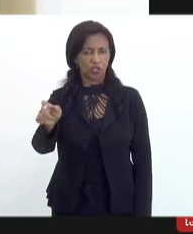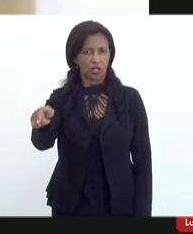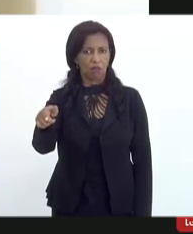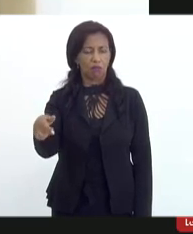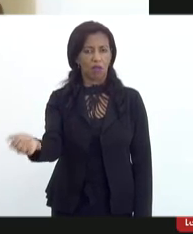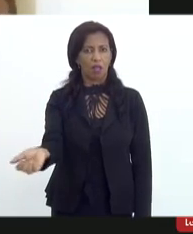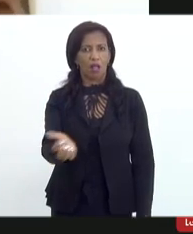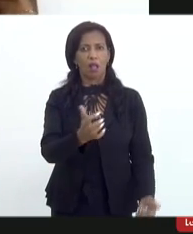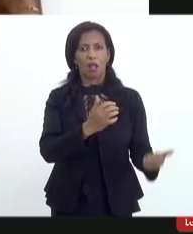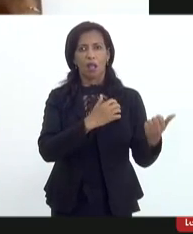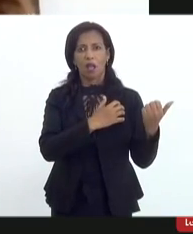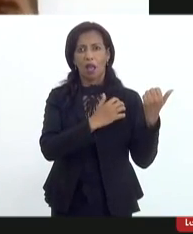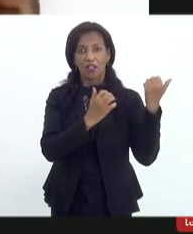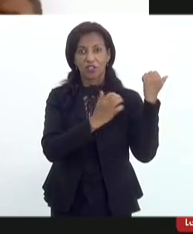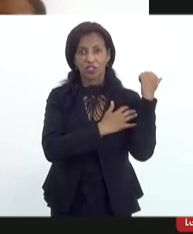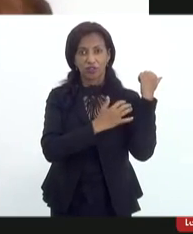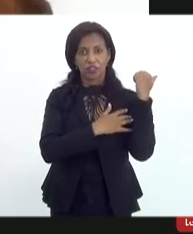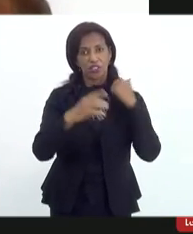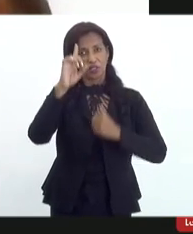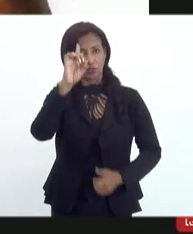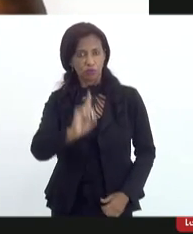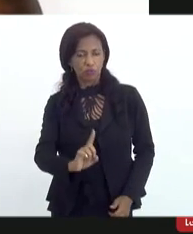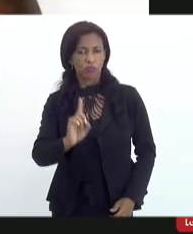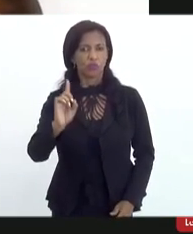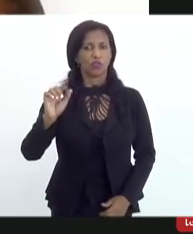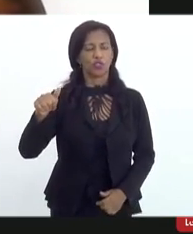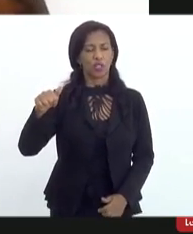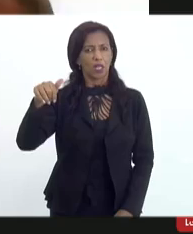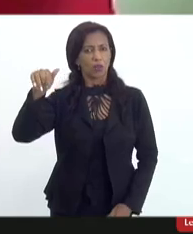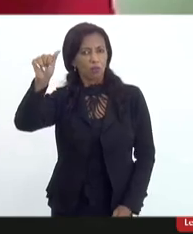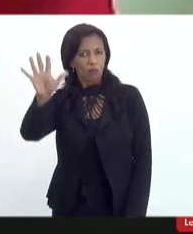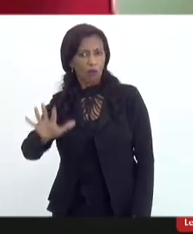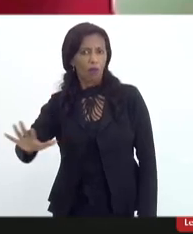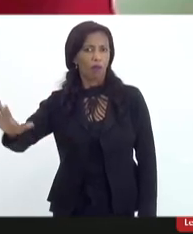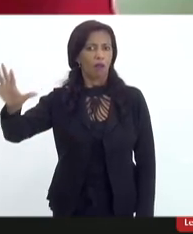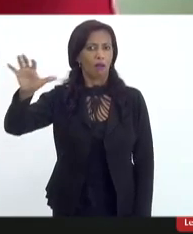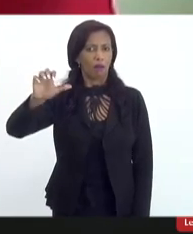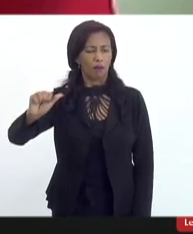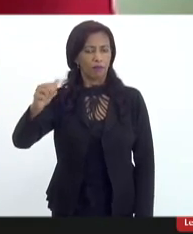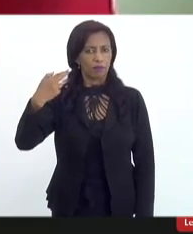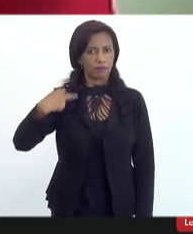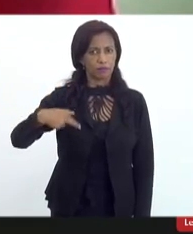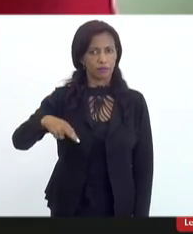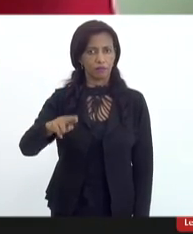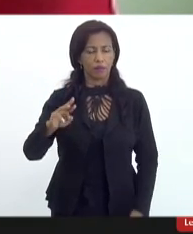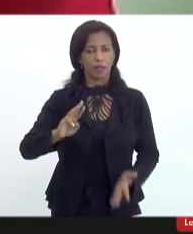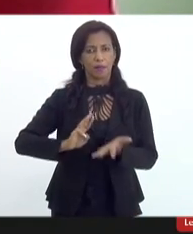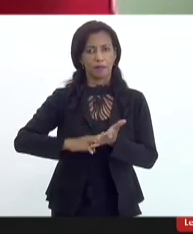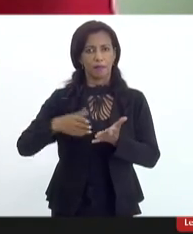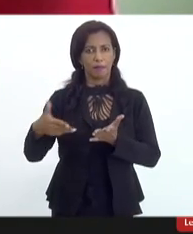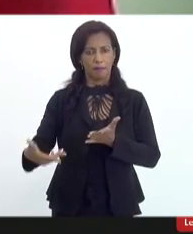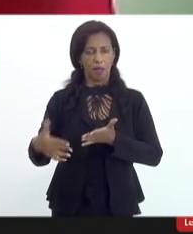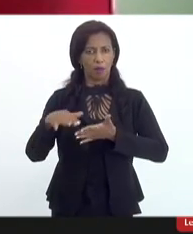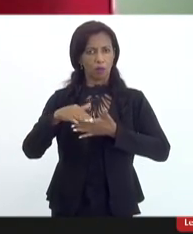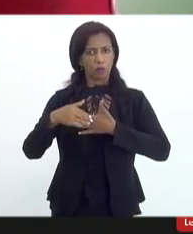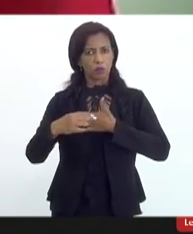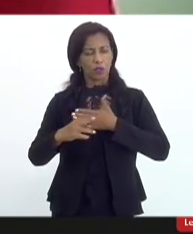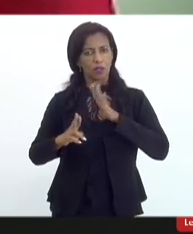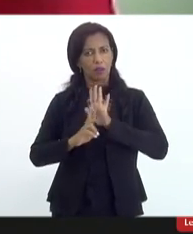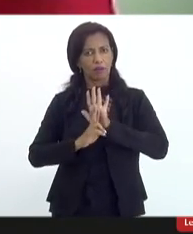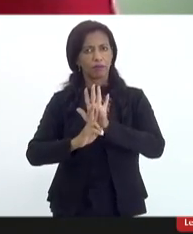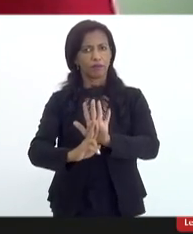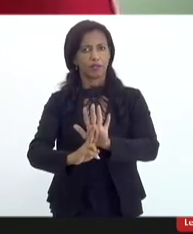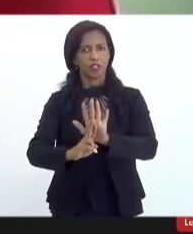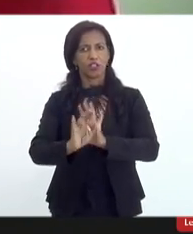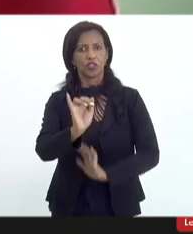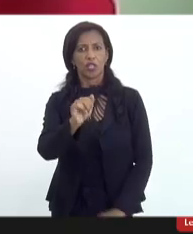pela garantia dos direitos das religiões de matriz africana e membro da Frente Interreligiosa